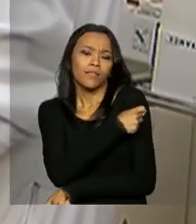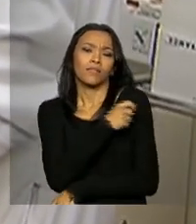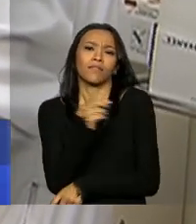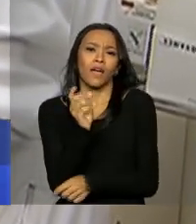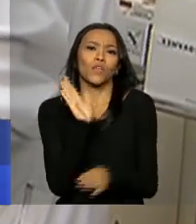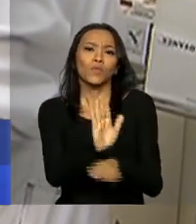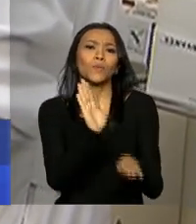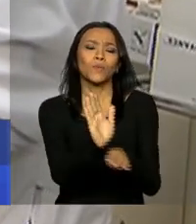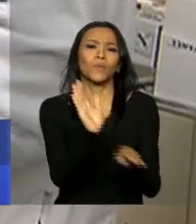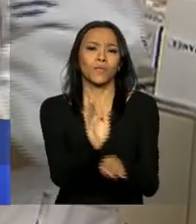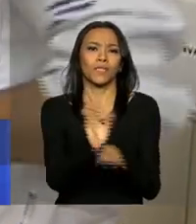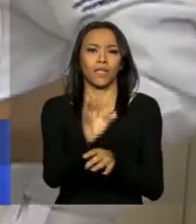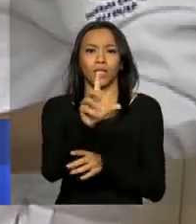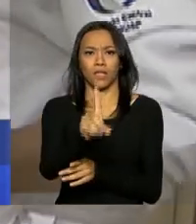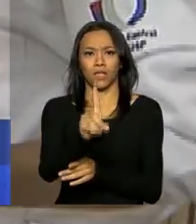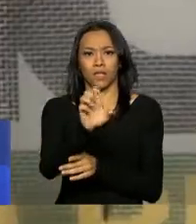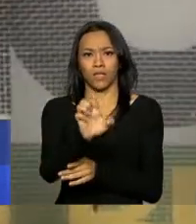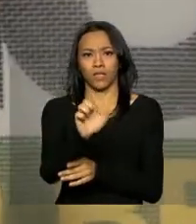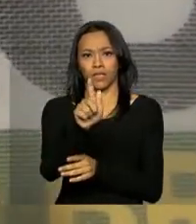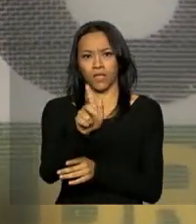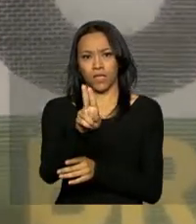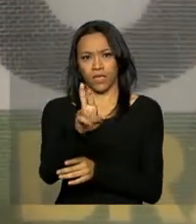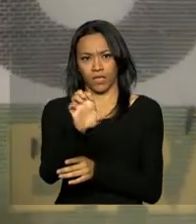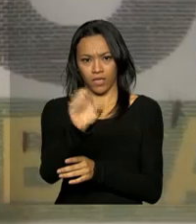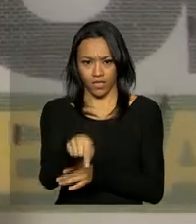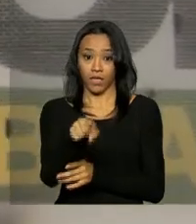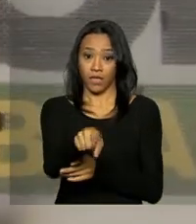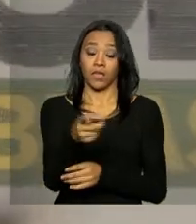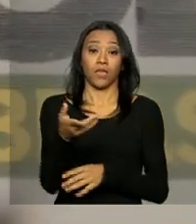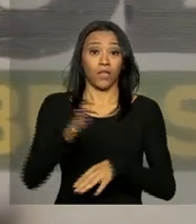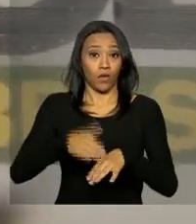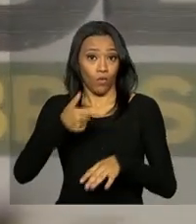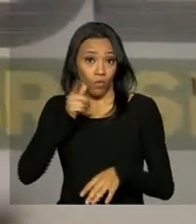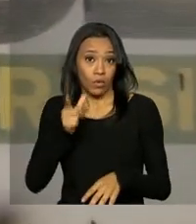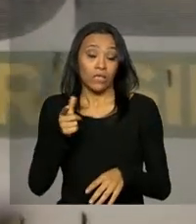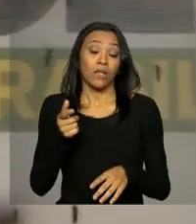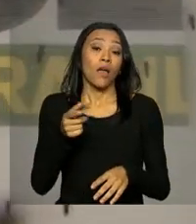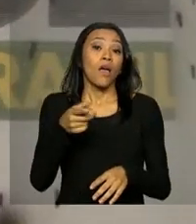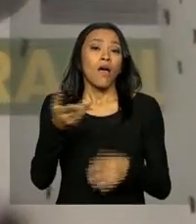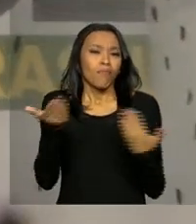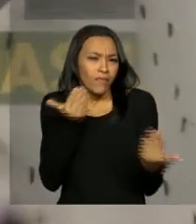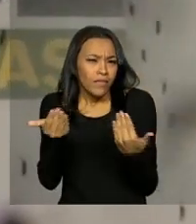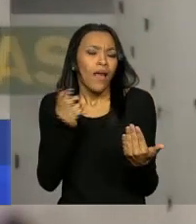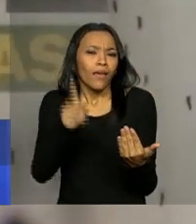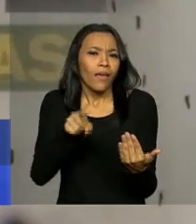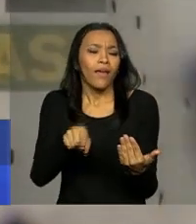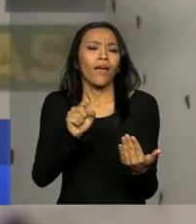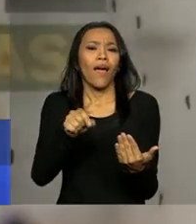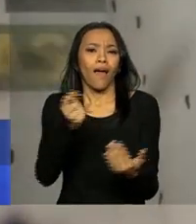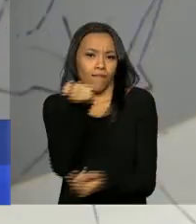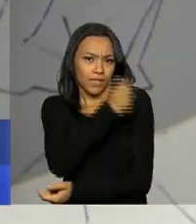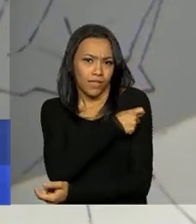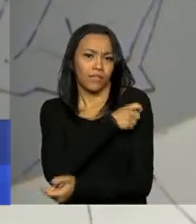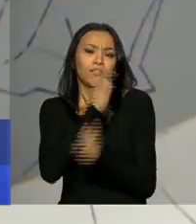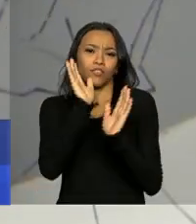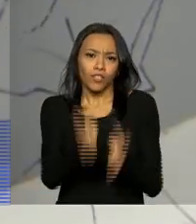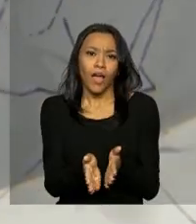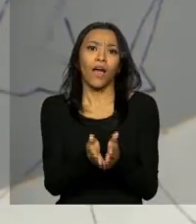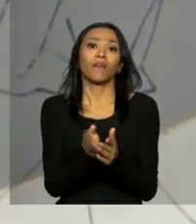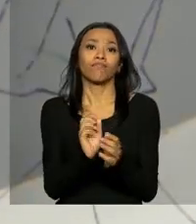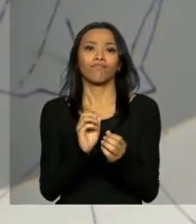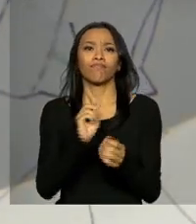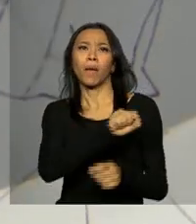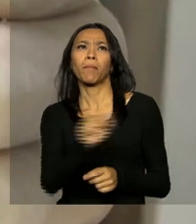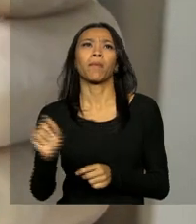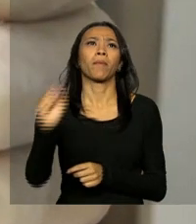mais de 1,5 milhão de pessoas no Brasil, segundo dados do Ministério da Saúde. A previsão é que a vacina esteja disponível nos